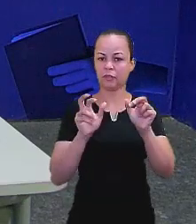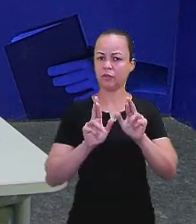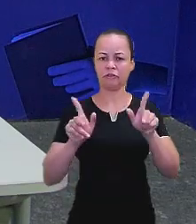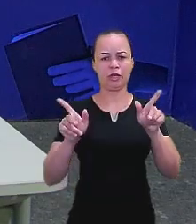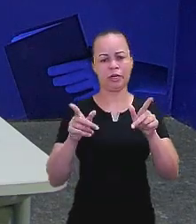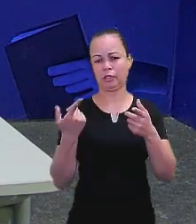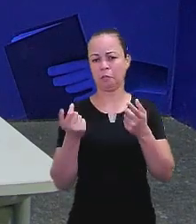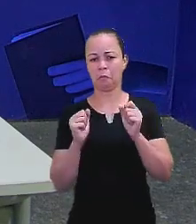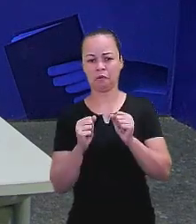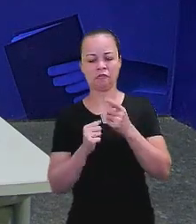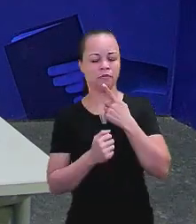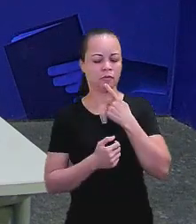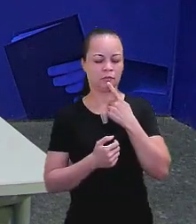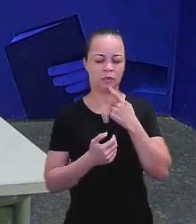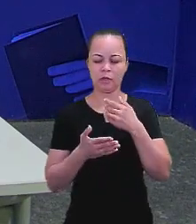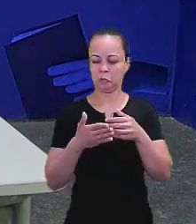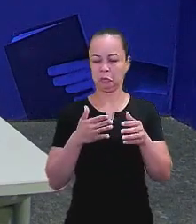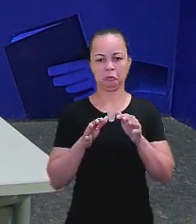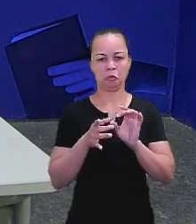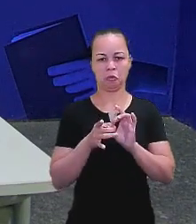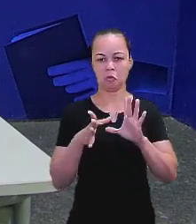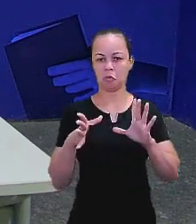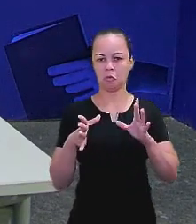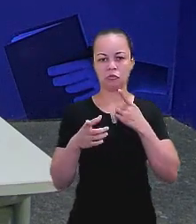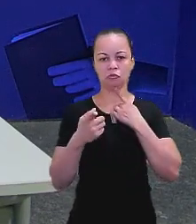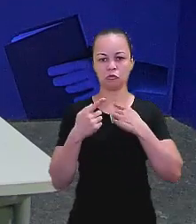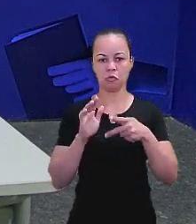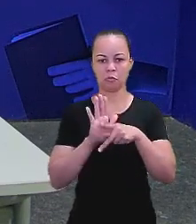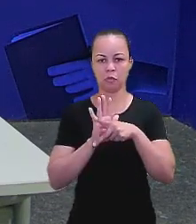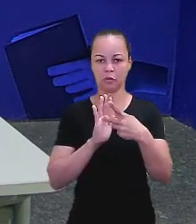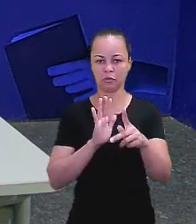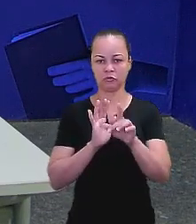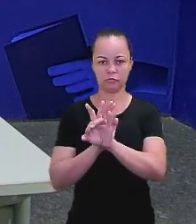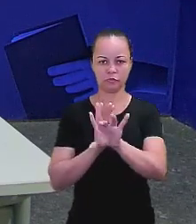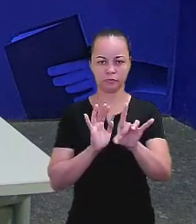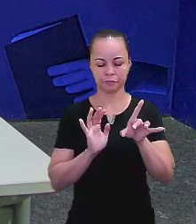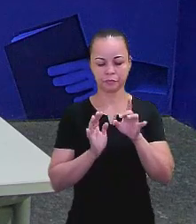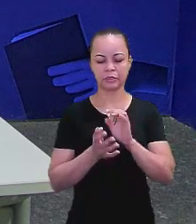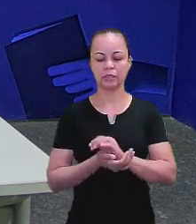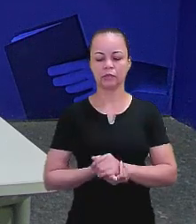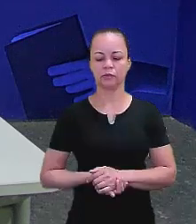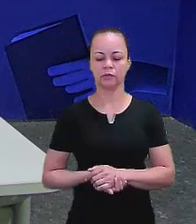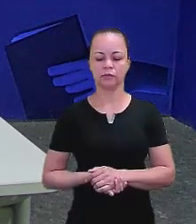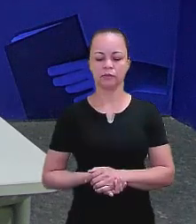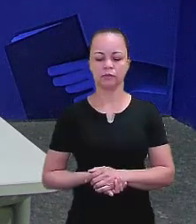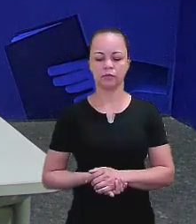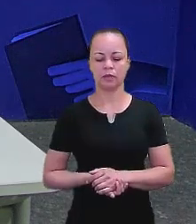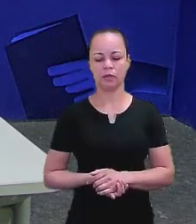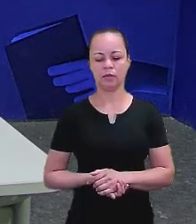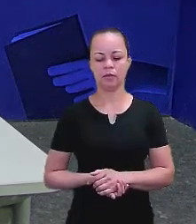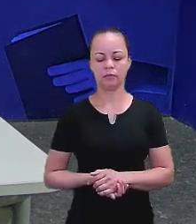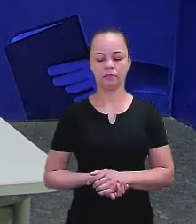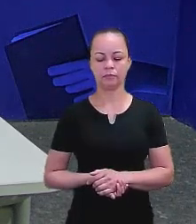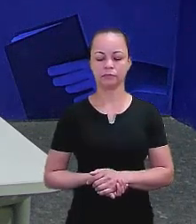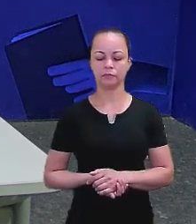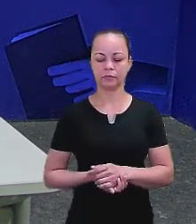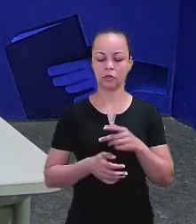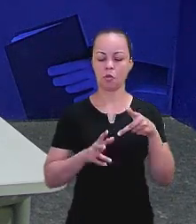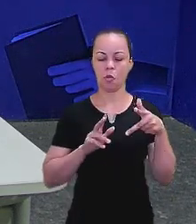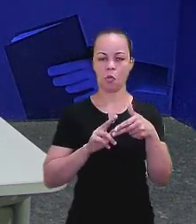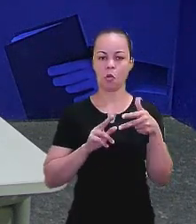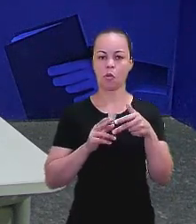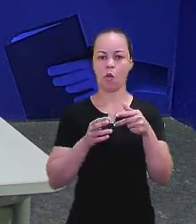cordão vermelho. Então, aqui, ó, cachecolzinho. Boneco de neve. Cortar mais.